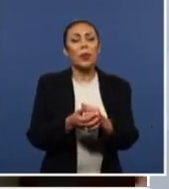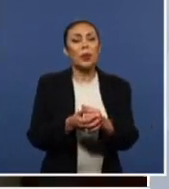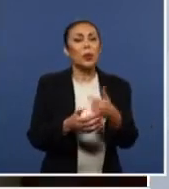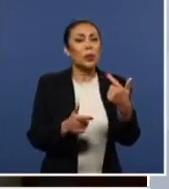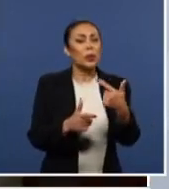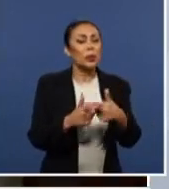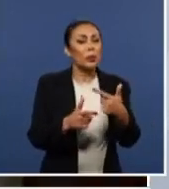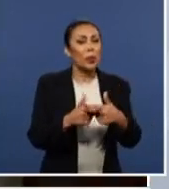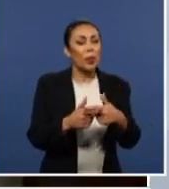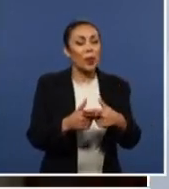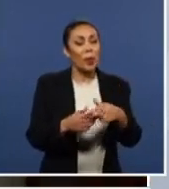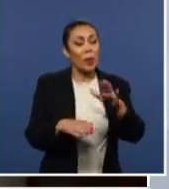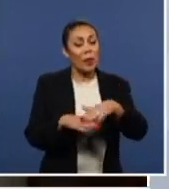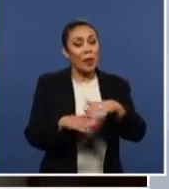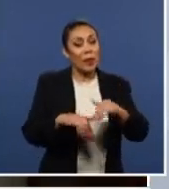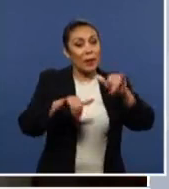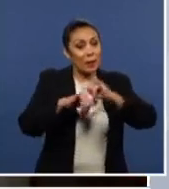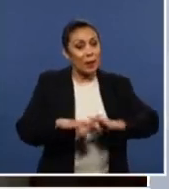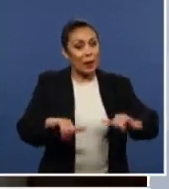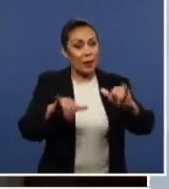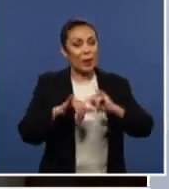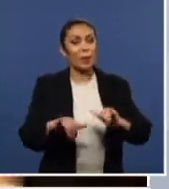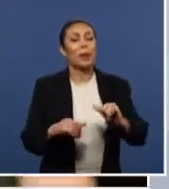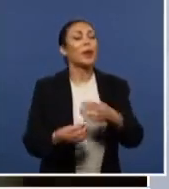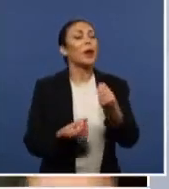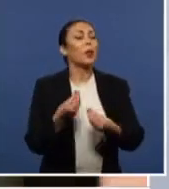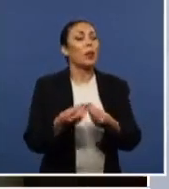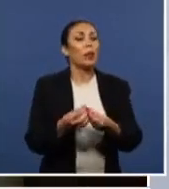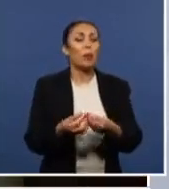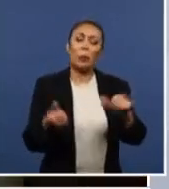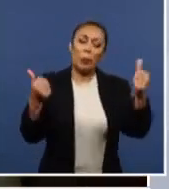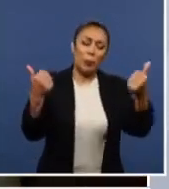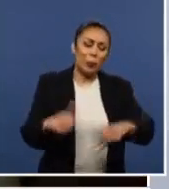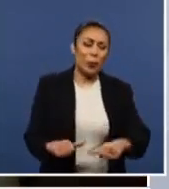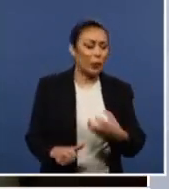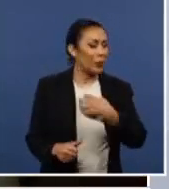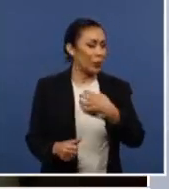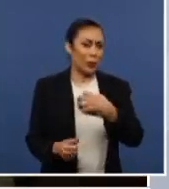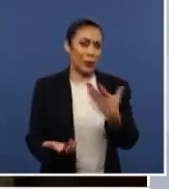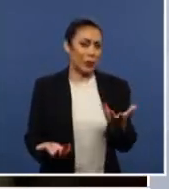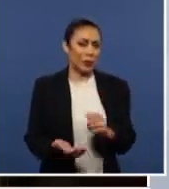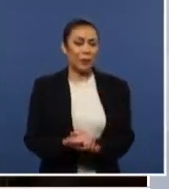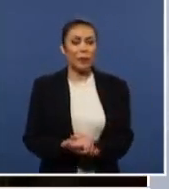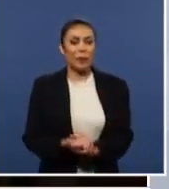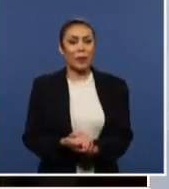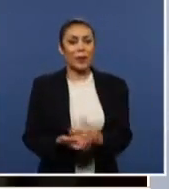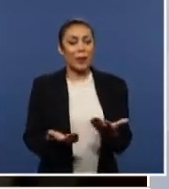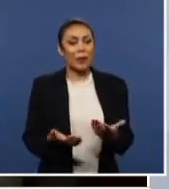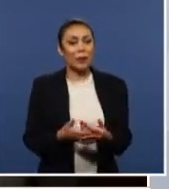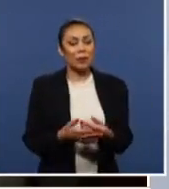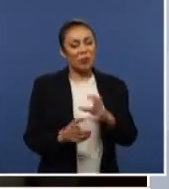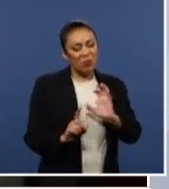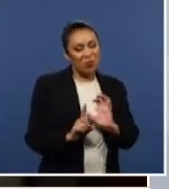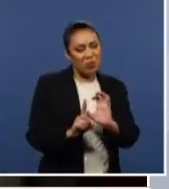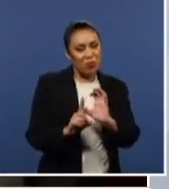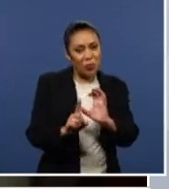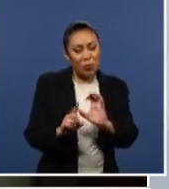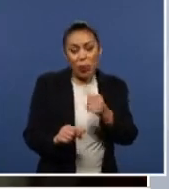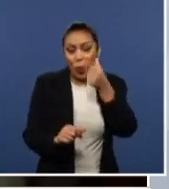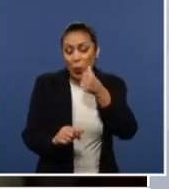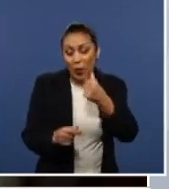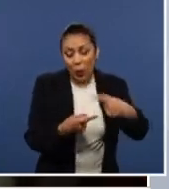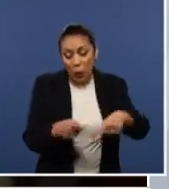situação para fazer campanha de que maneira? Da pior maneira possível. Fazendo, oprimindo uma